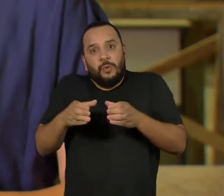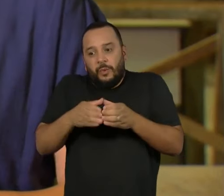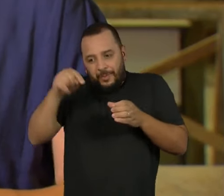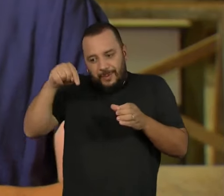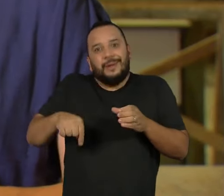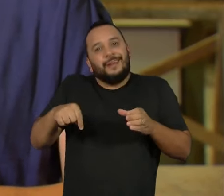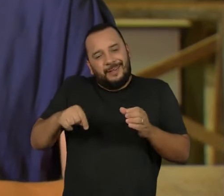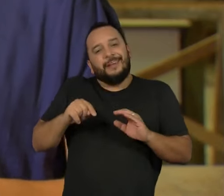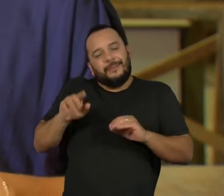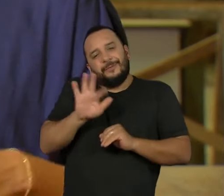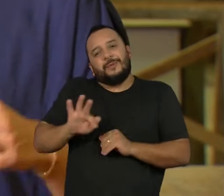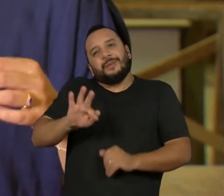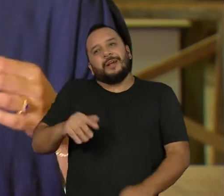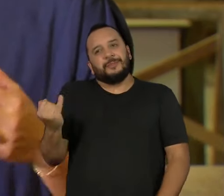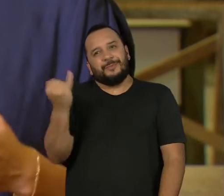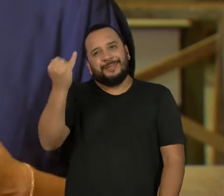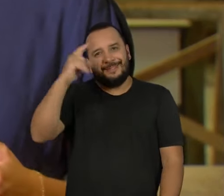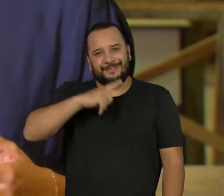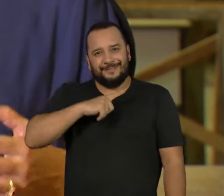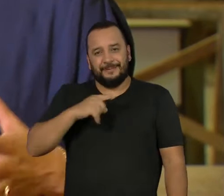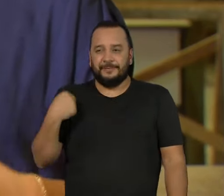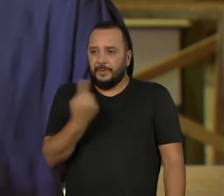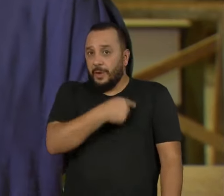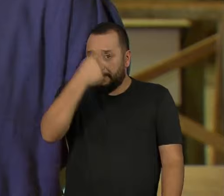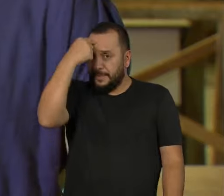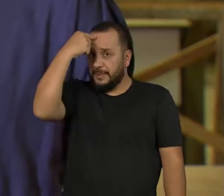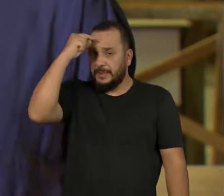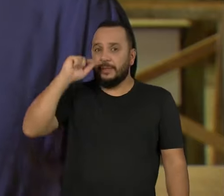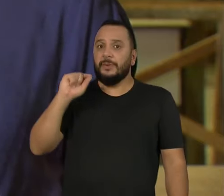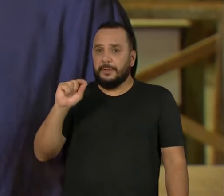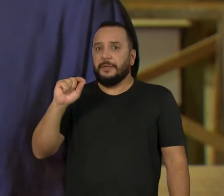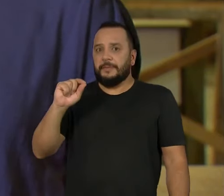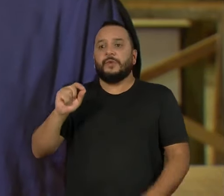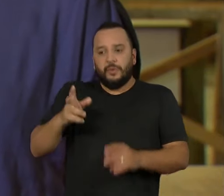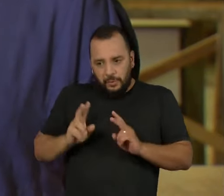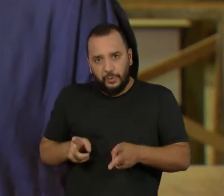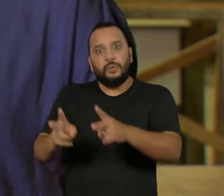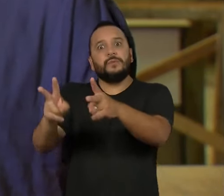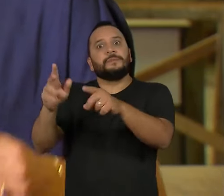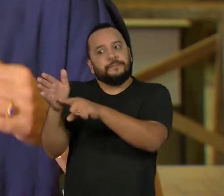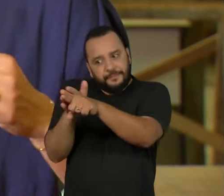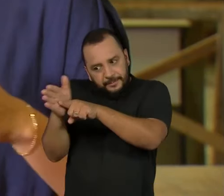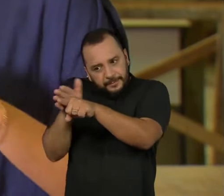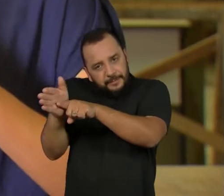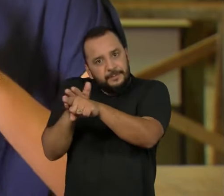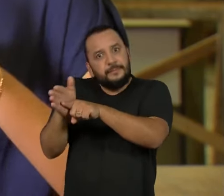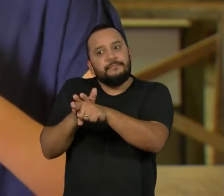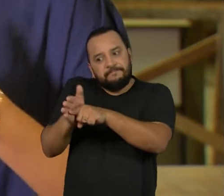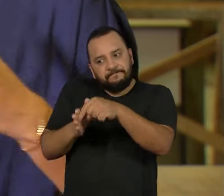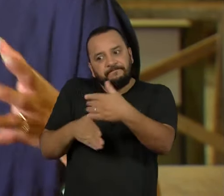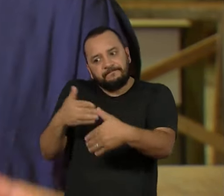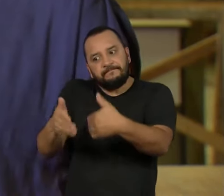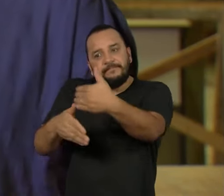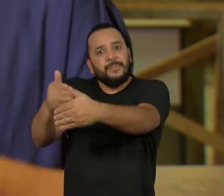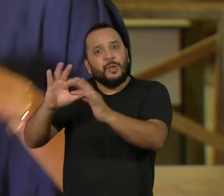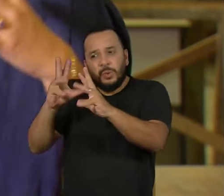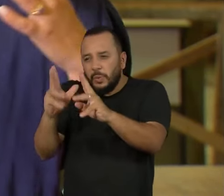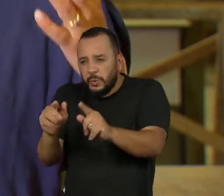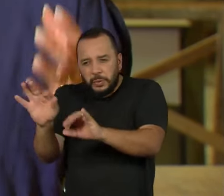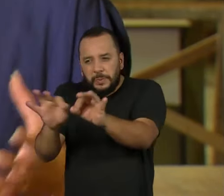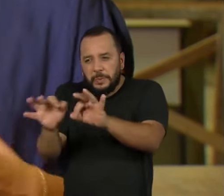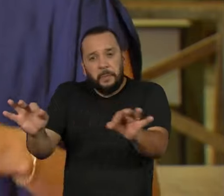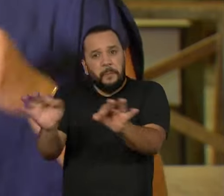fundamental importância, o nosso pensamento é continuar a pesquisa, deixar tudo alinhado até